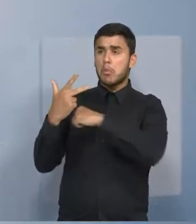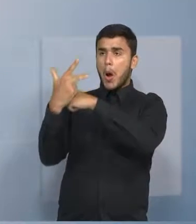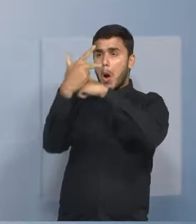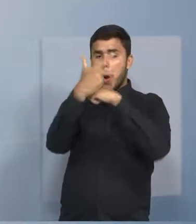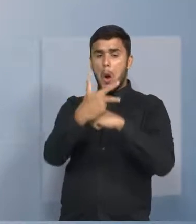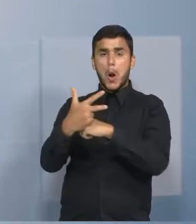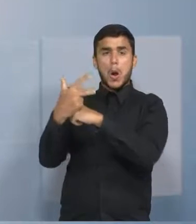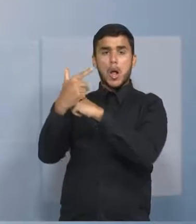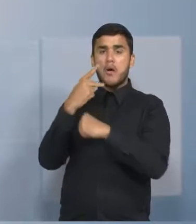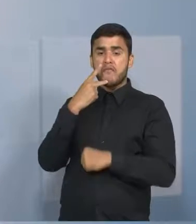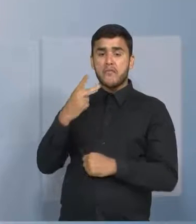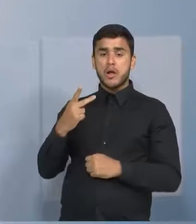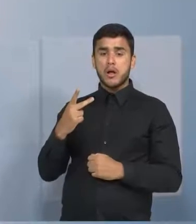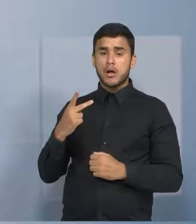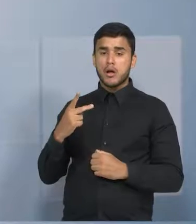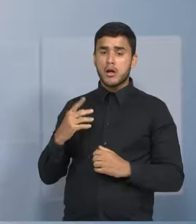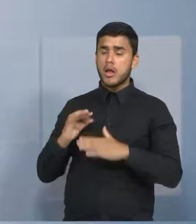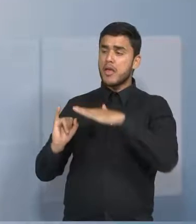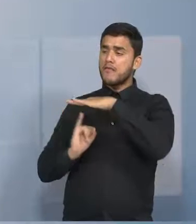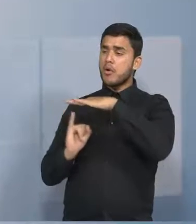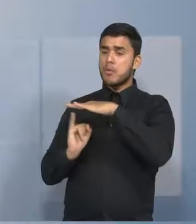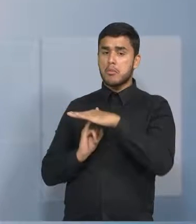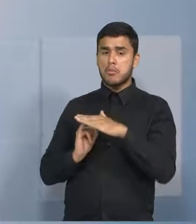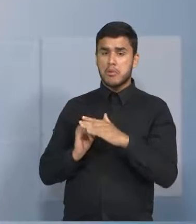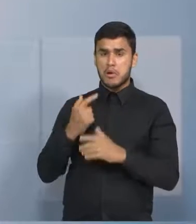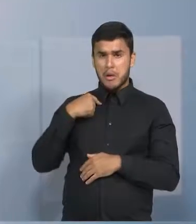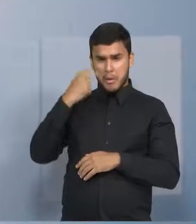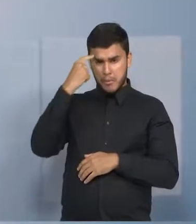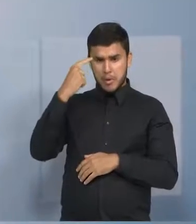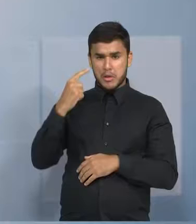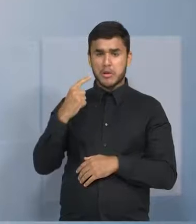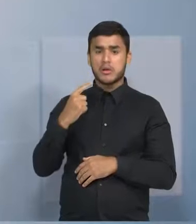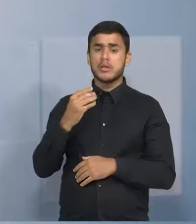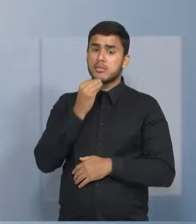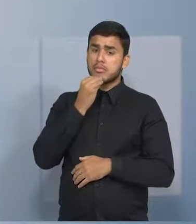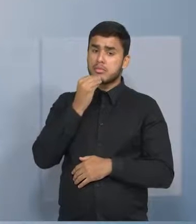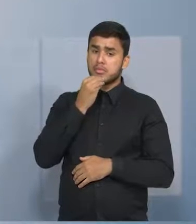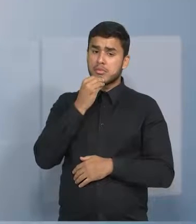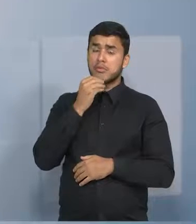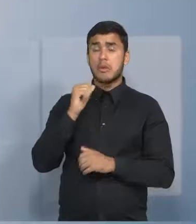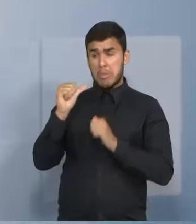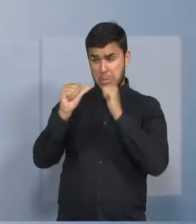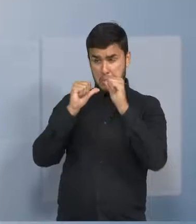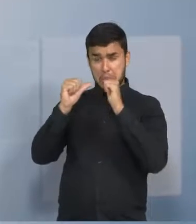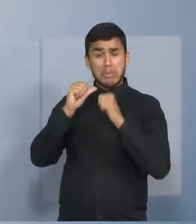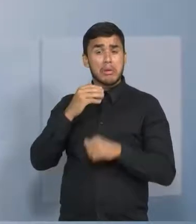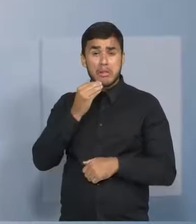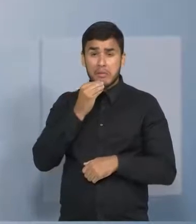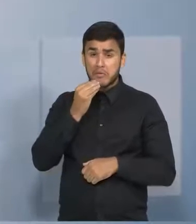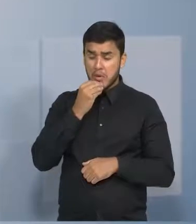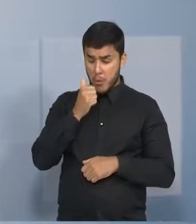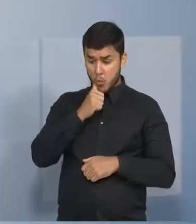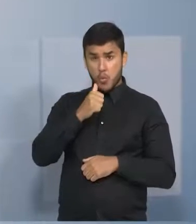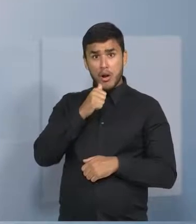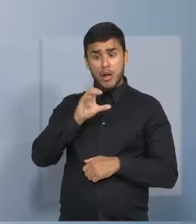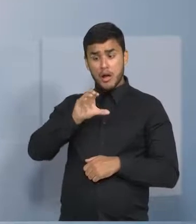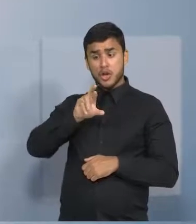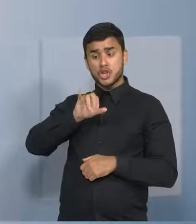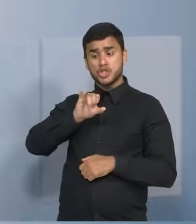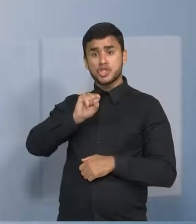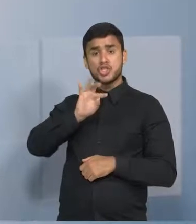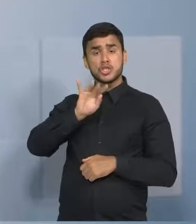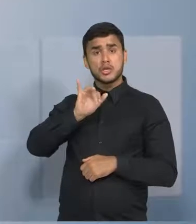e literalmente demonstrando não estar no estado normal, provavelmente deve ter bebido,